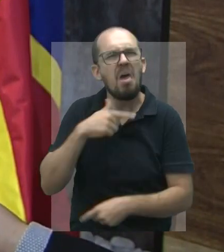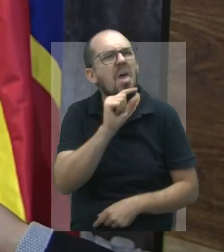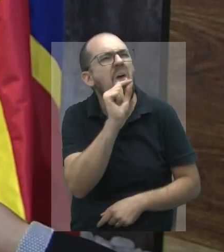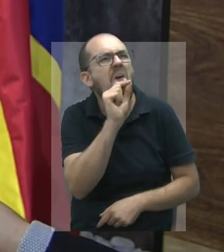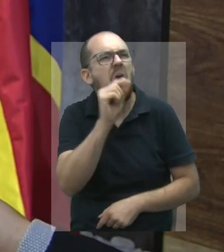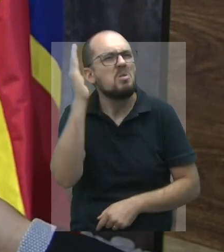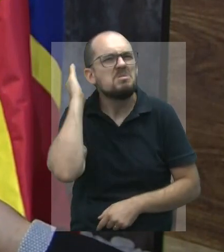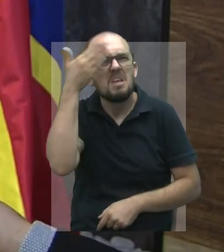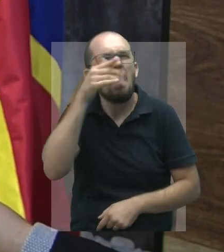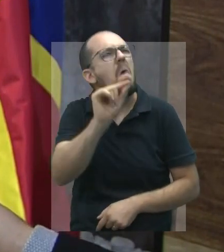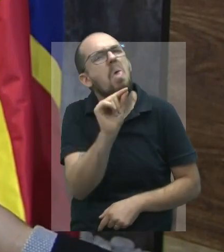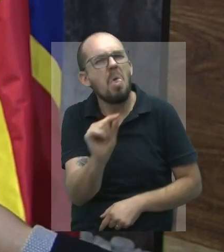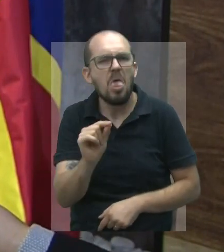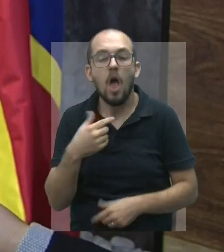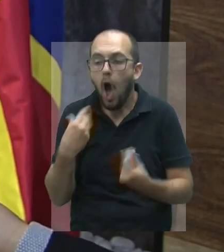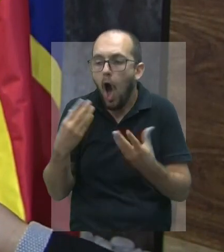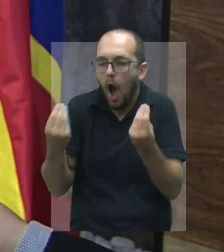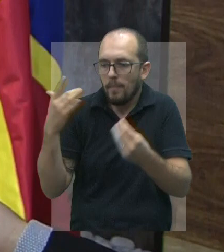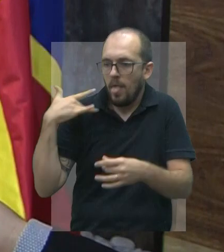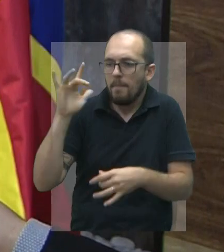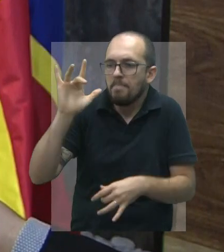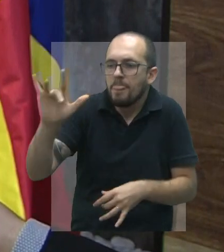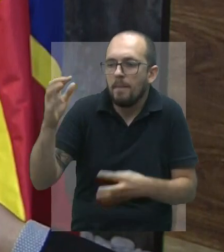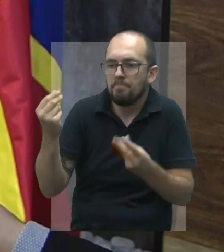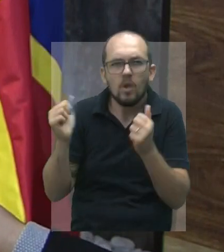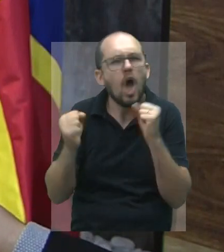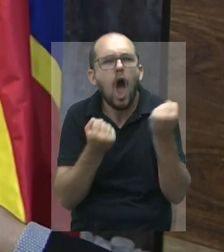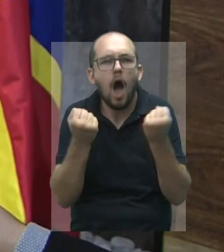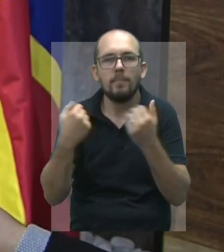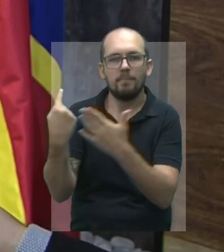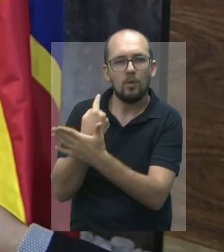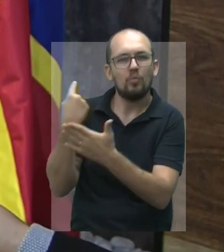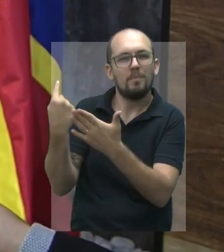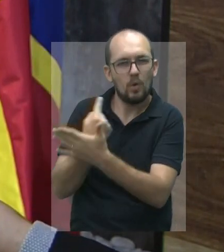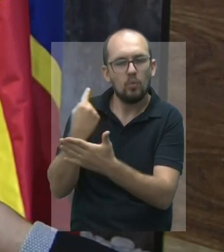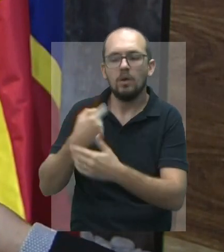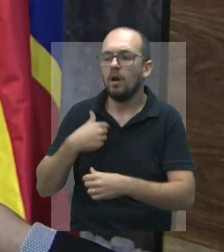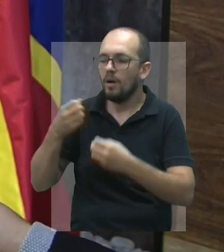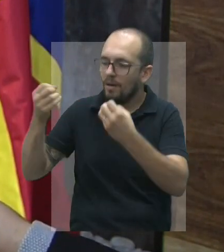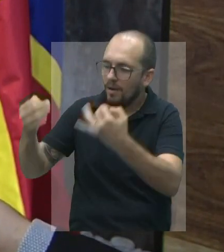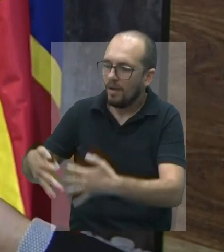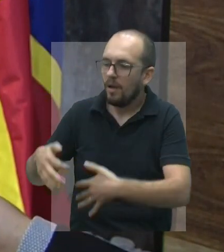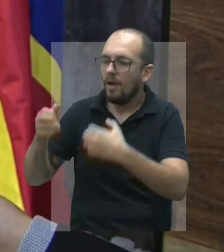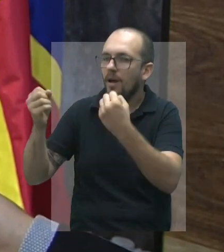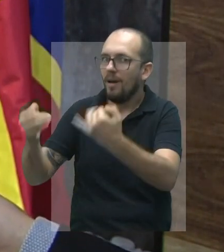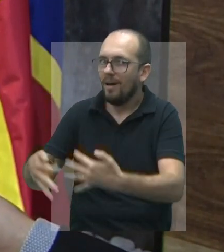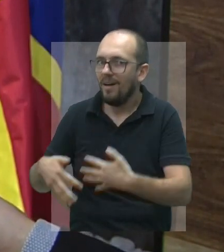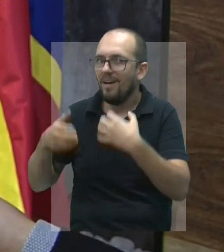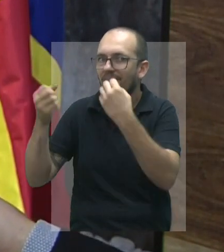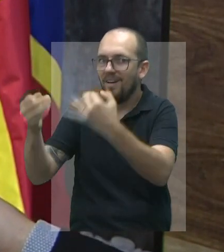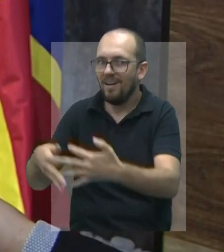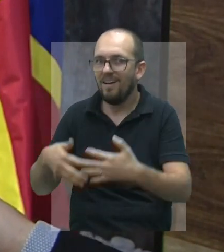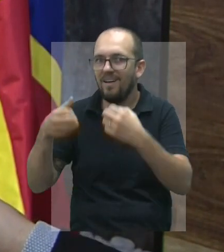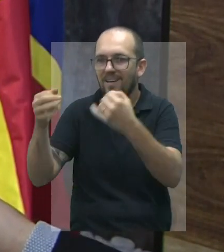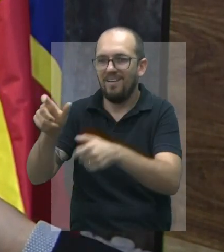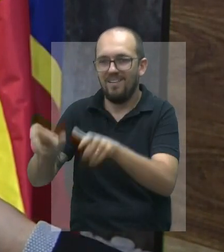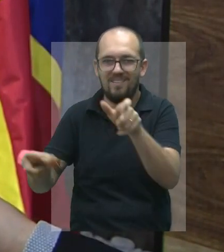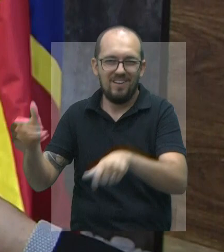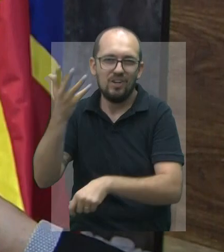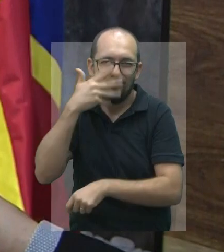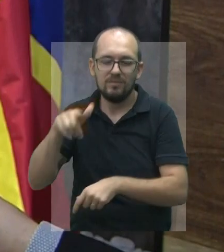surdo-cegueira, não sabiam como tocar no Gustavo. Então nós fomos desmistificando, explicando o que é surdo-cegueira, falando um pouquinho sobre